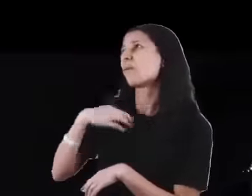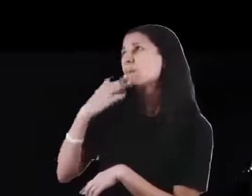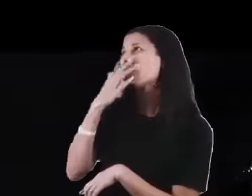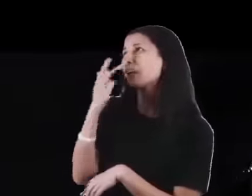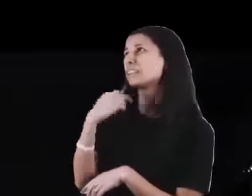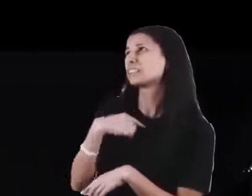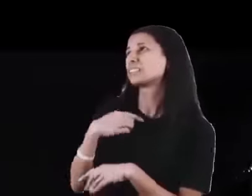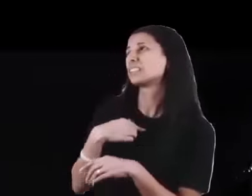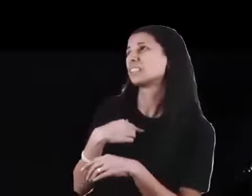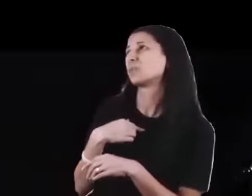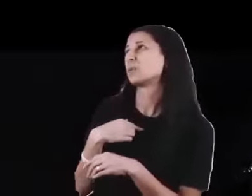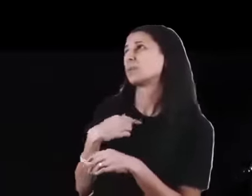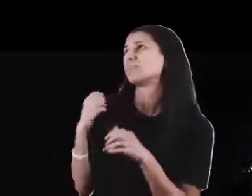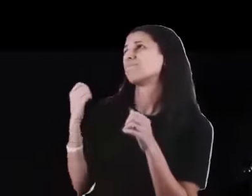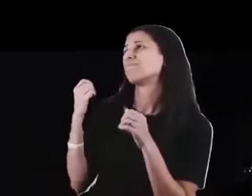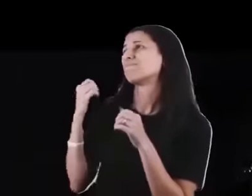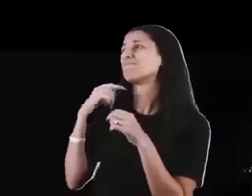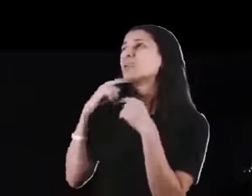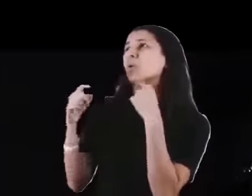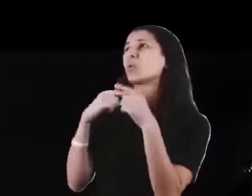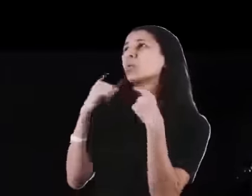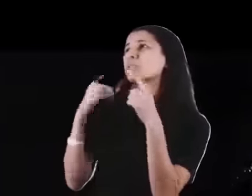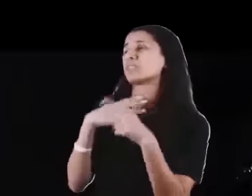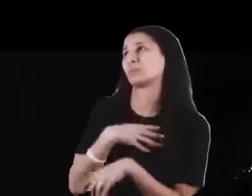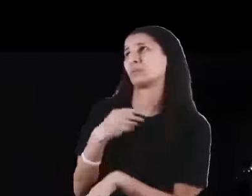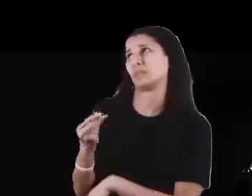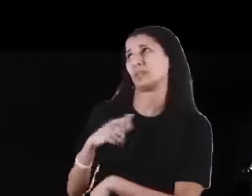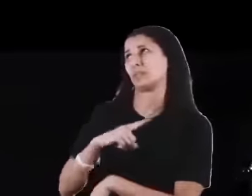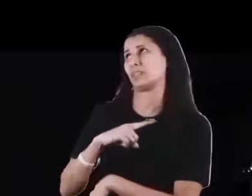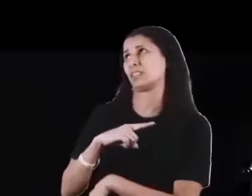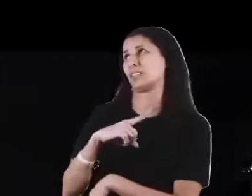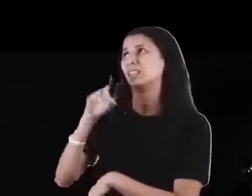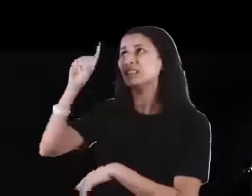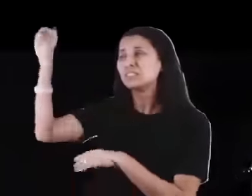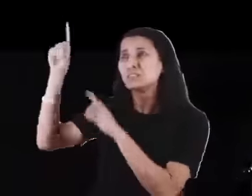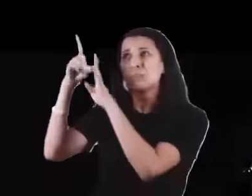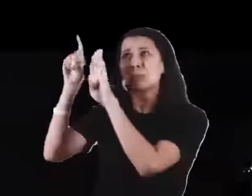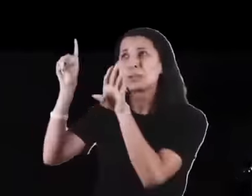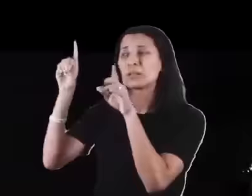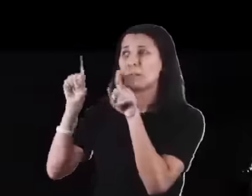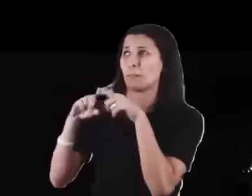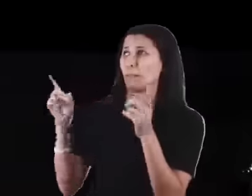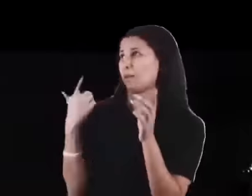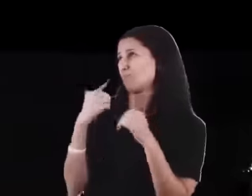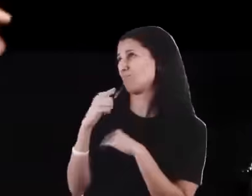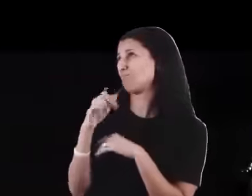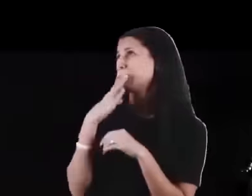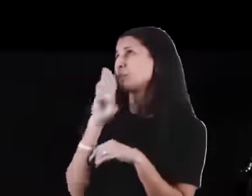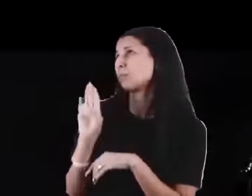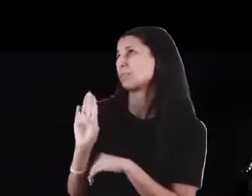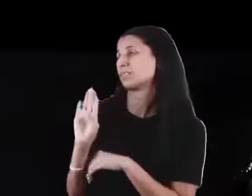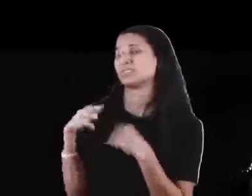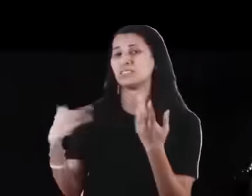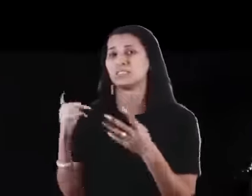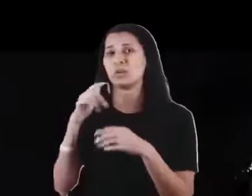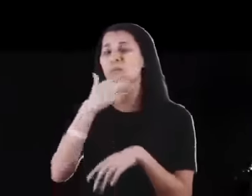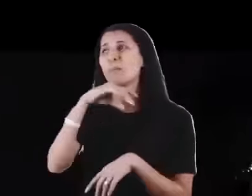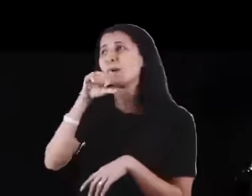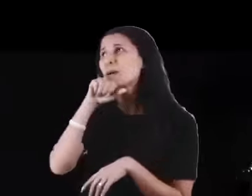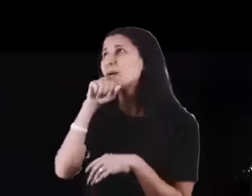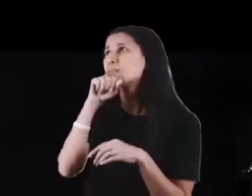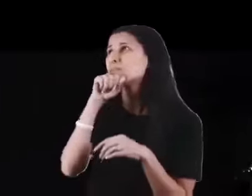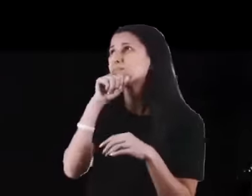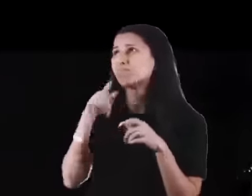o seu não tem capacidade de fazer como sou prometeu de fazer o meu marido o Pai de Multidões então eu